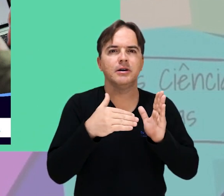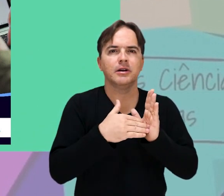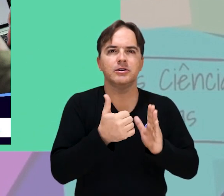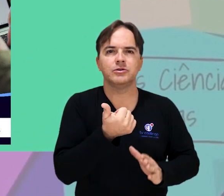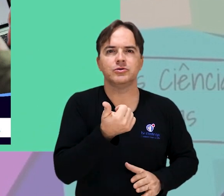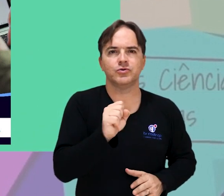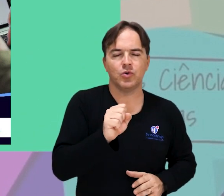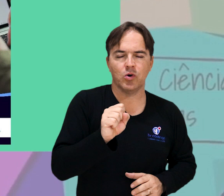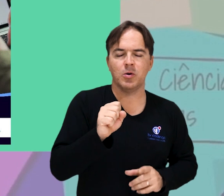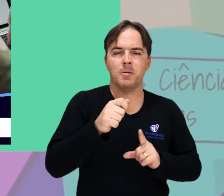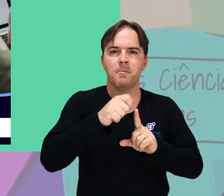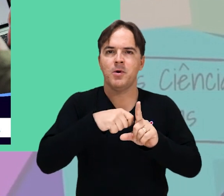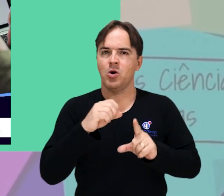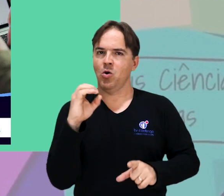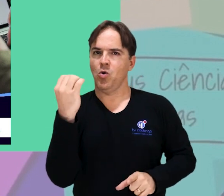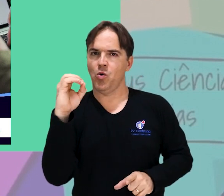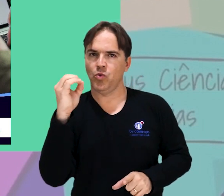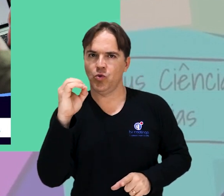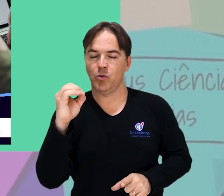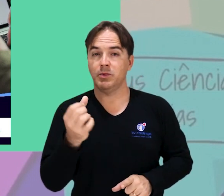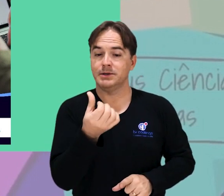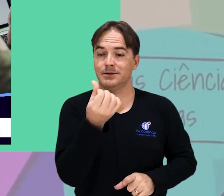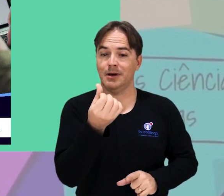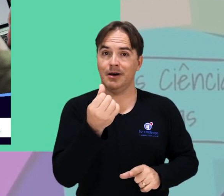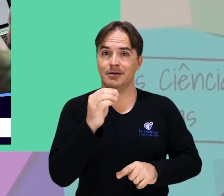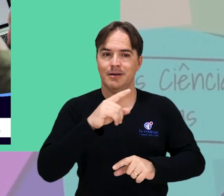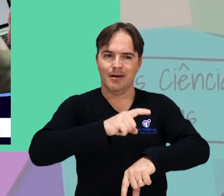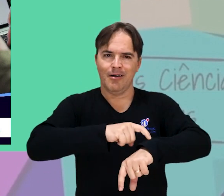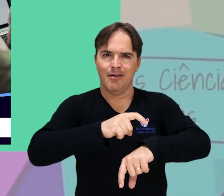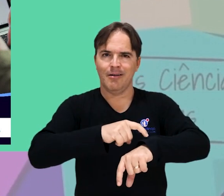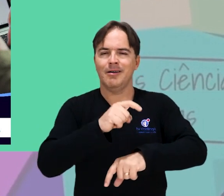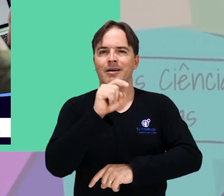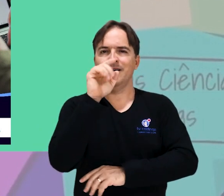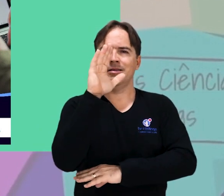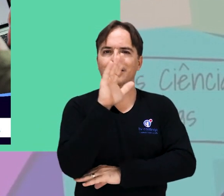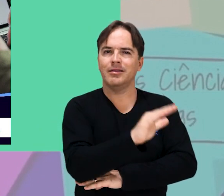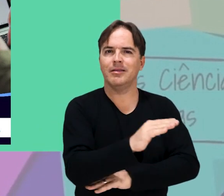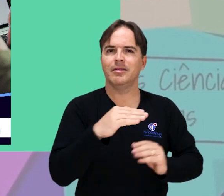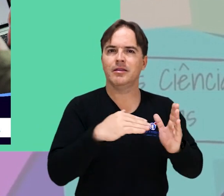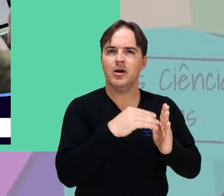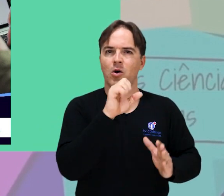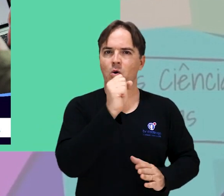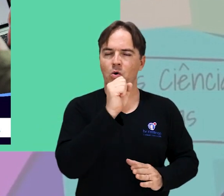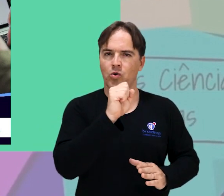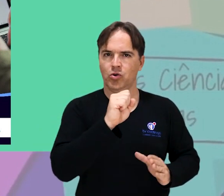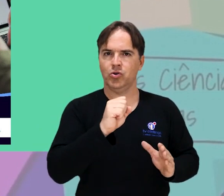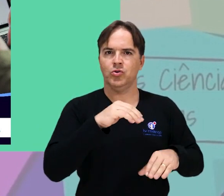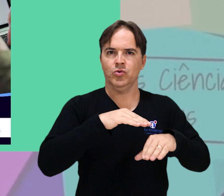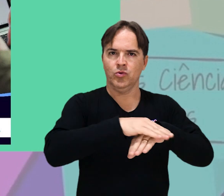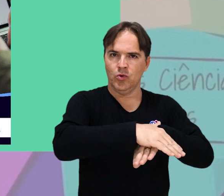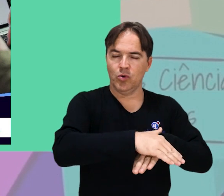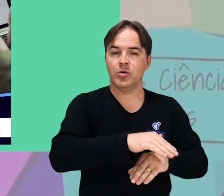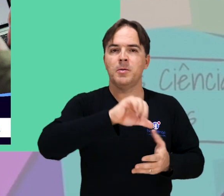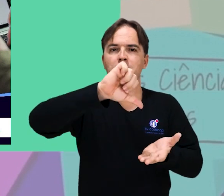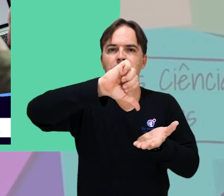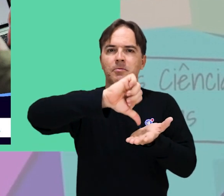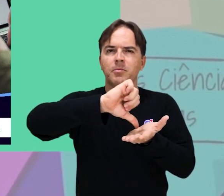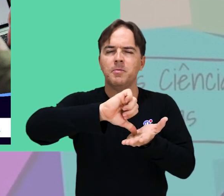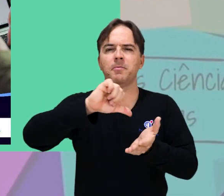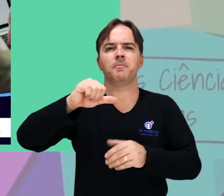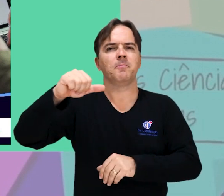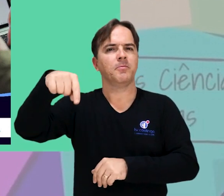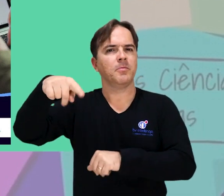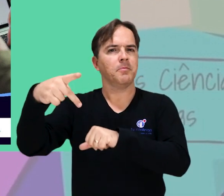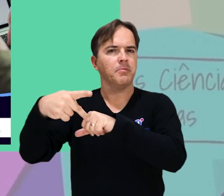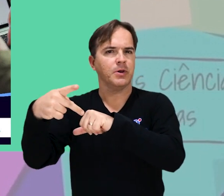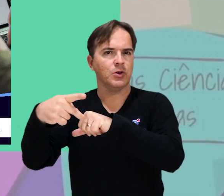das seis da tarde às 9 horas da noite malditório da biblioteca do campus sede em Petrolina as inscrições